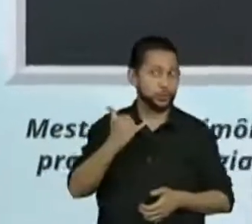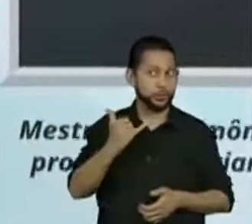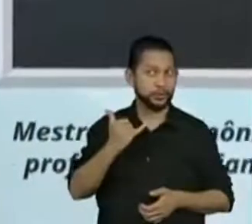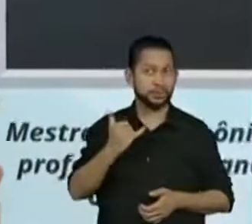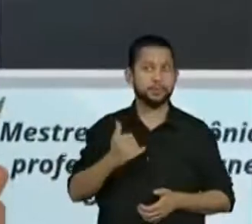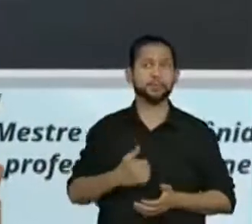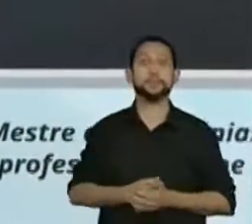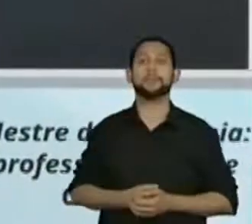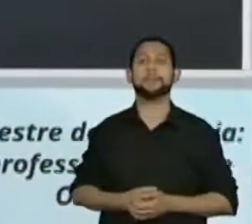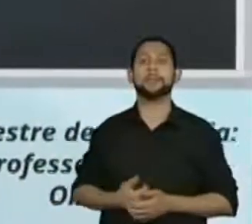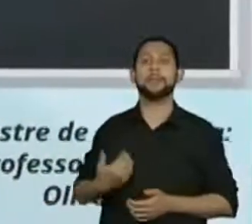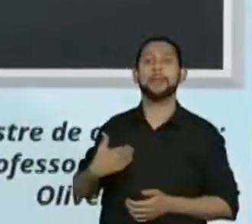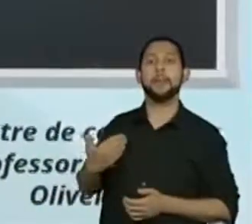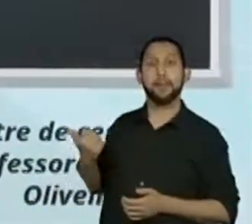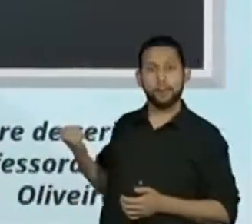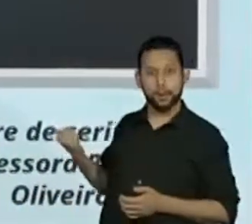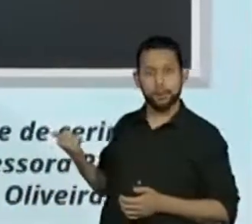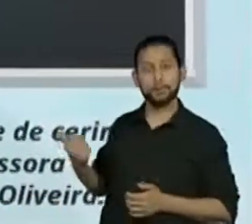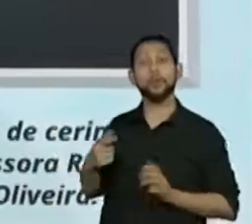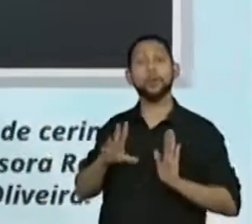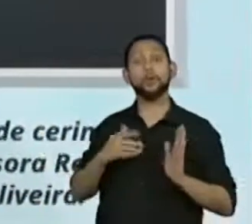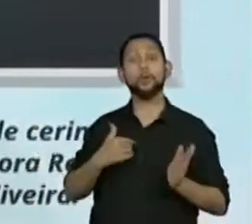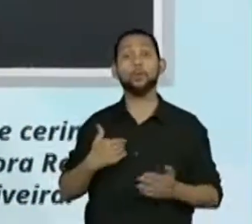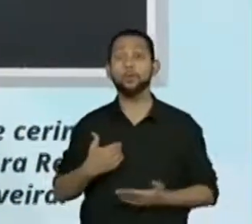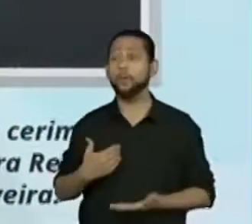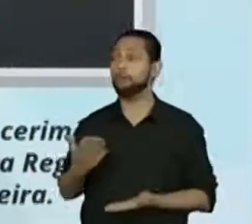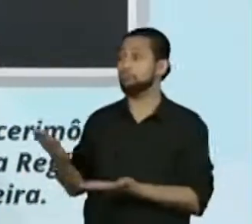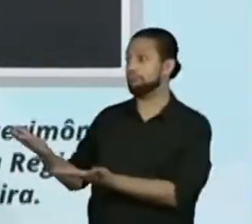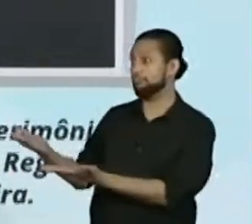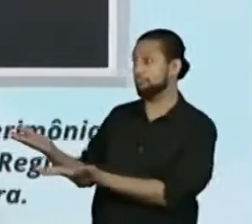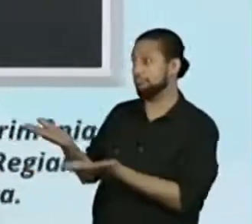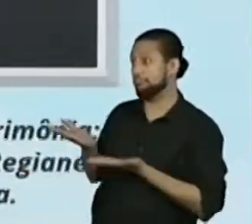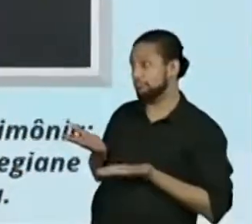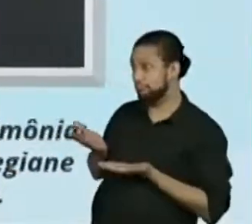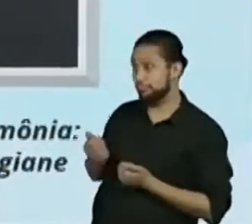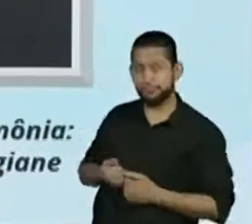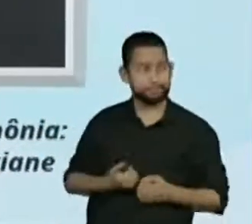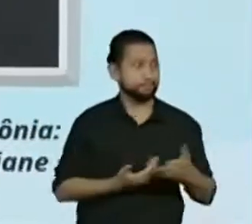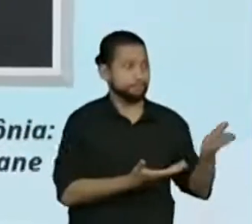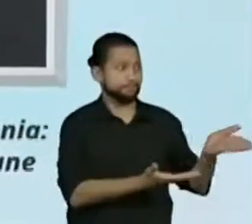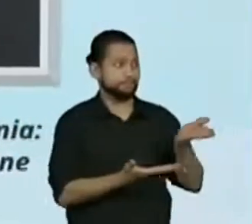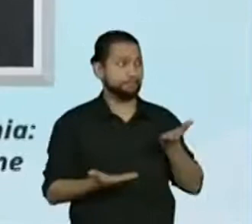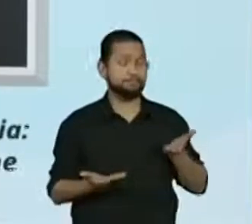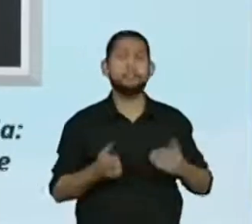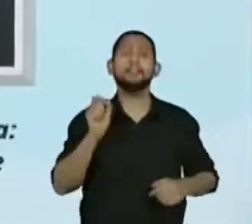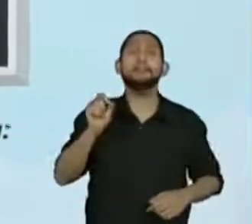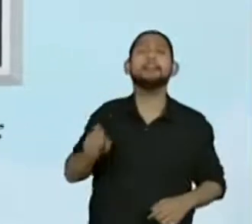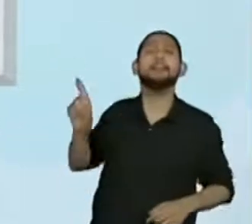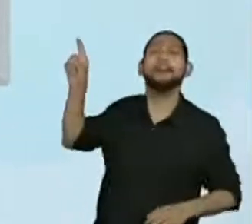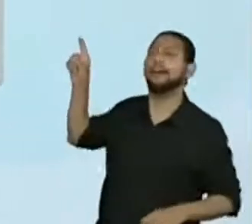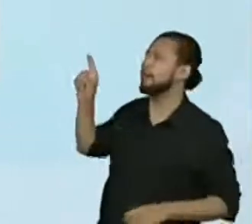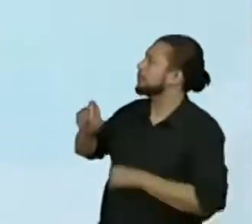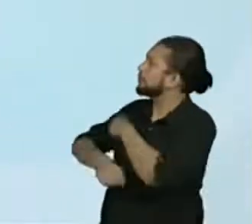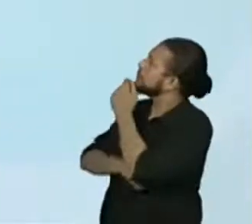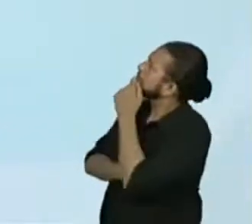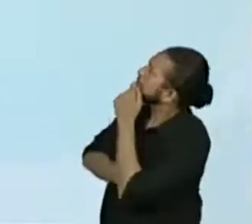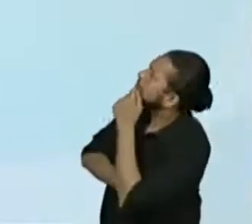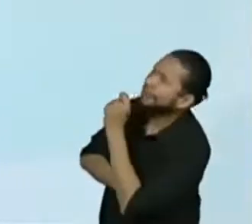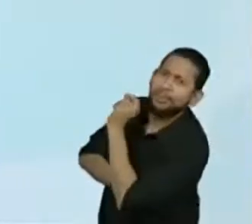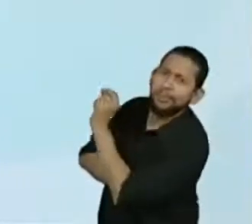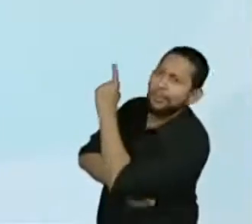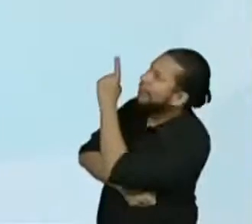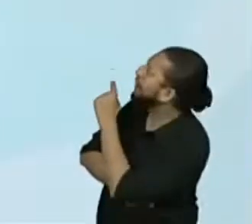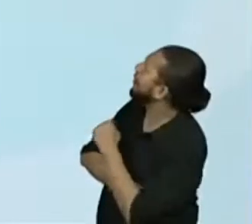falar ainda com o poema e a Mestre de Cerimônia eu acho que vocês conhecem Será que vocês conhecem que que vai apresentar